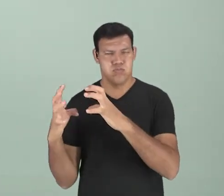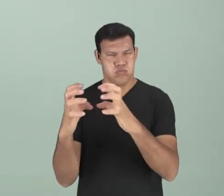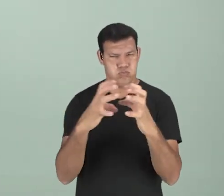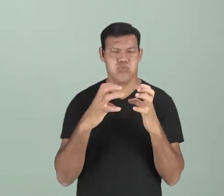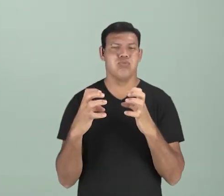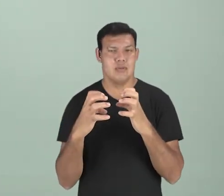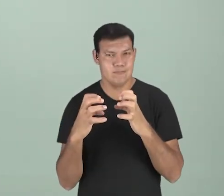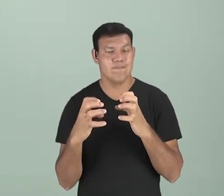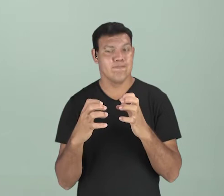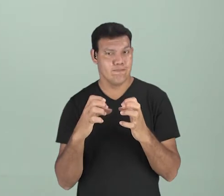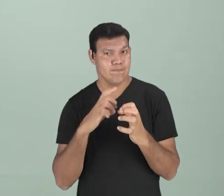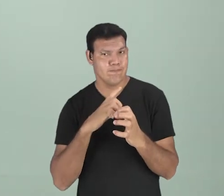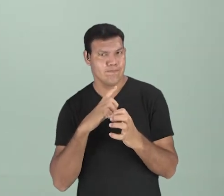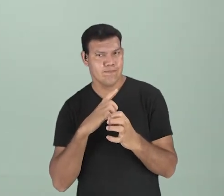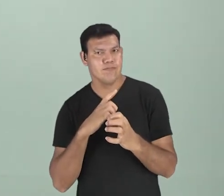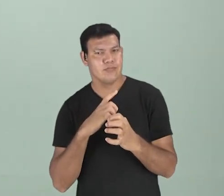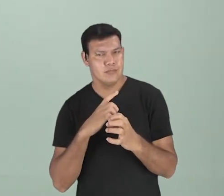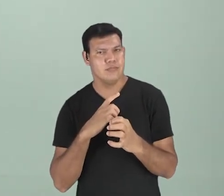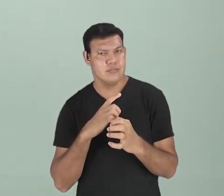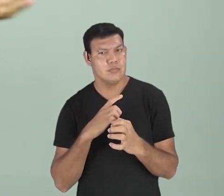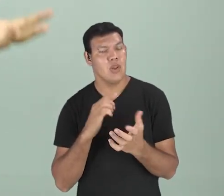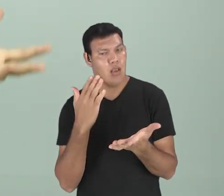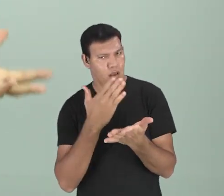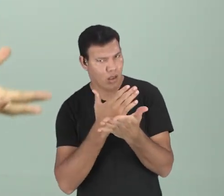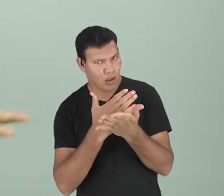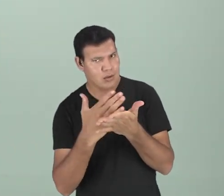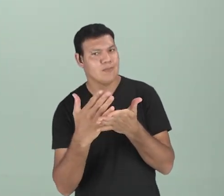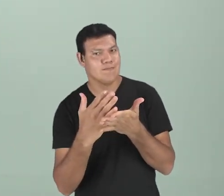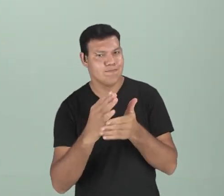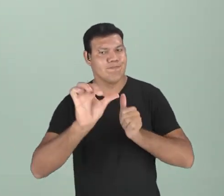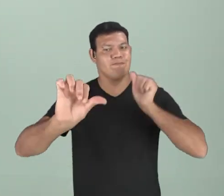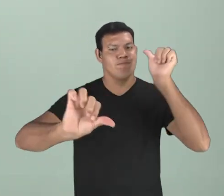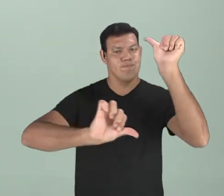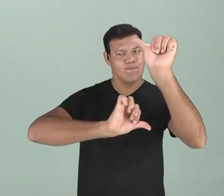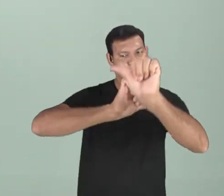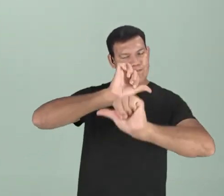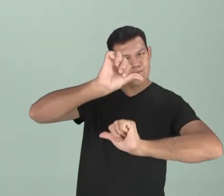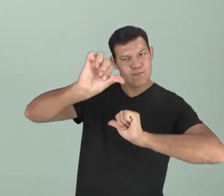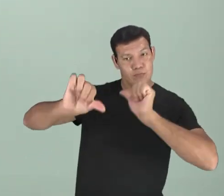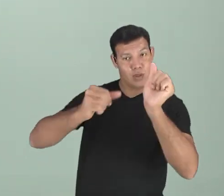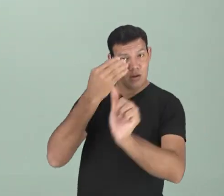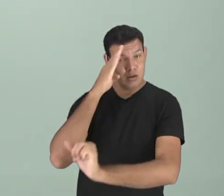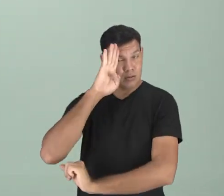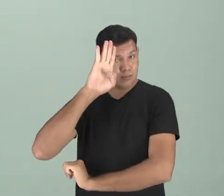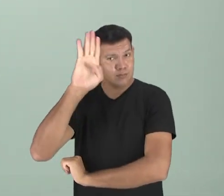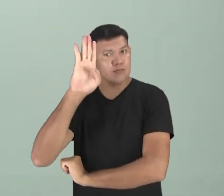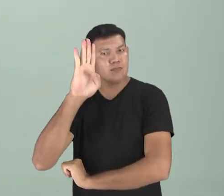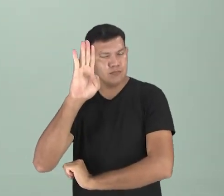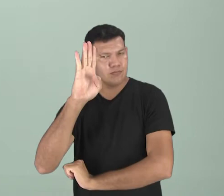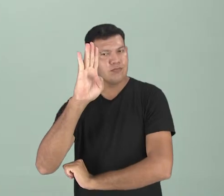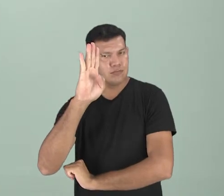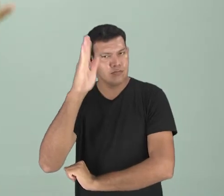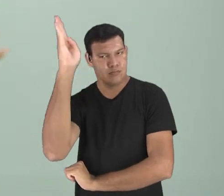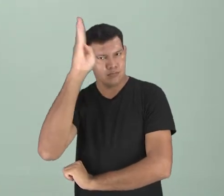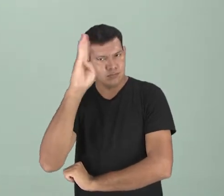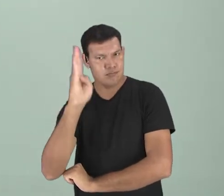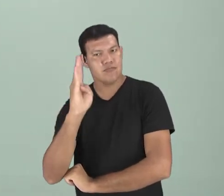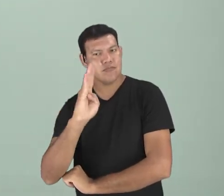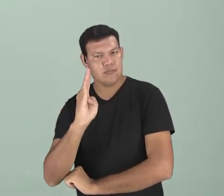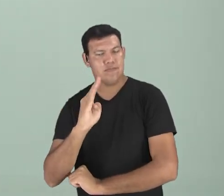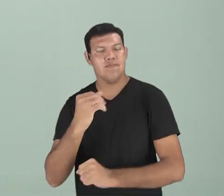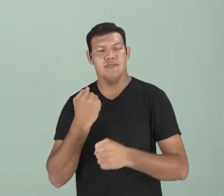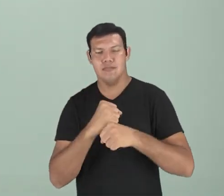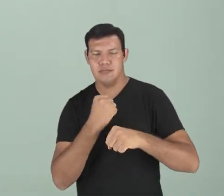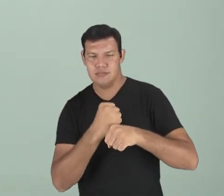conflitos que tiveram, é a partir daí que há uma modificação, principalmente no nosso território brasileiro. E é aí que é construído o